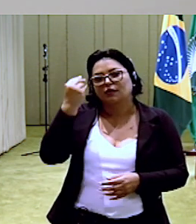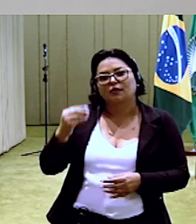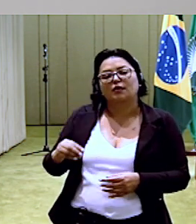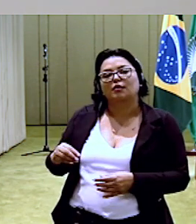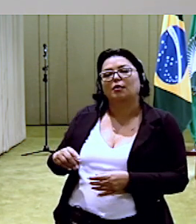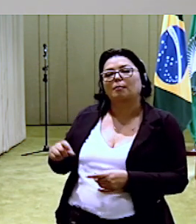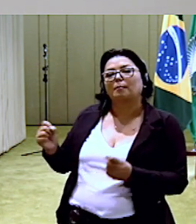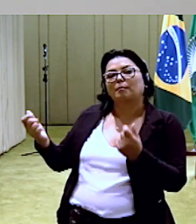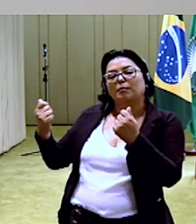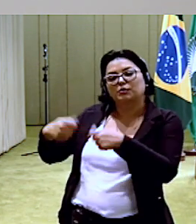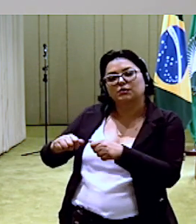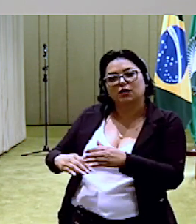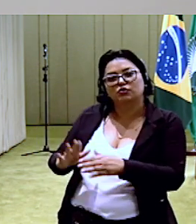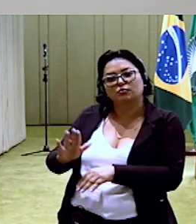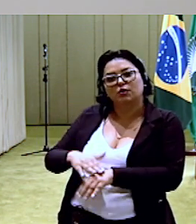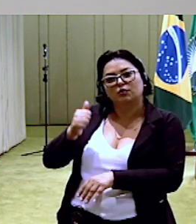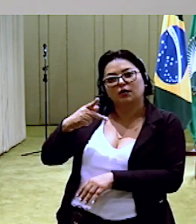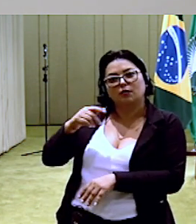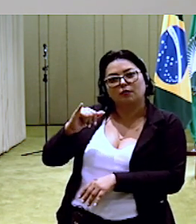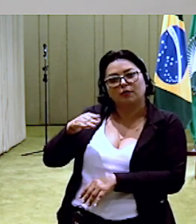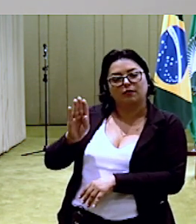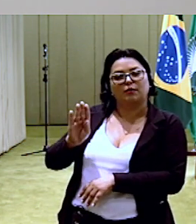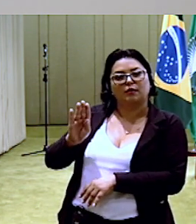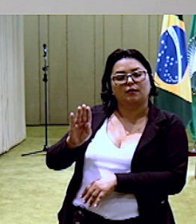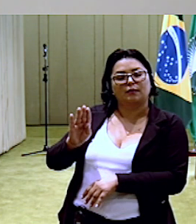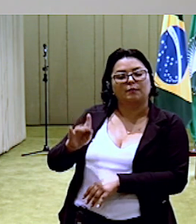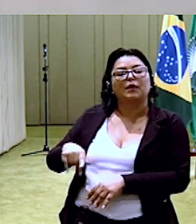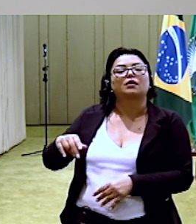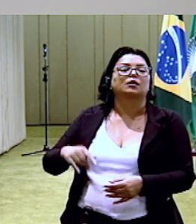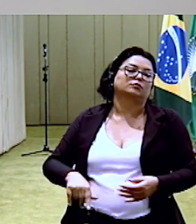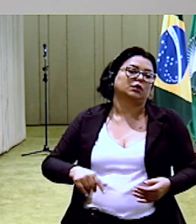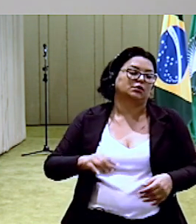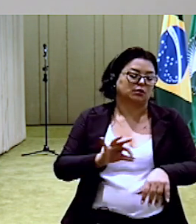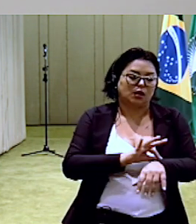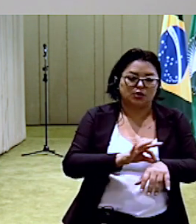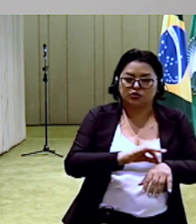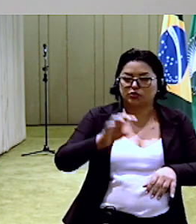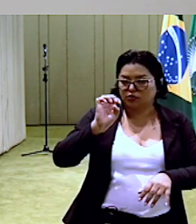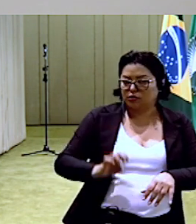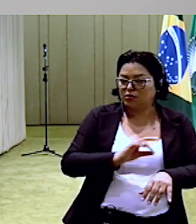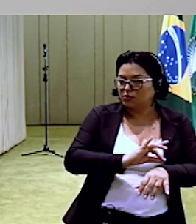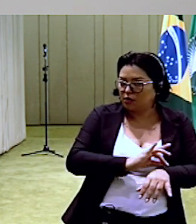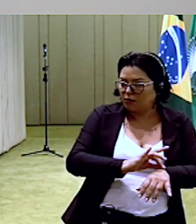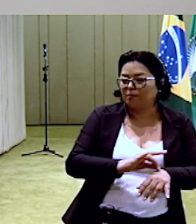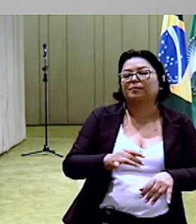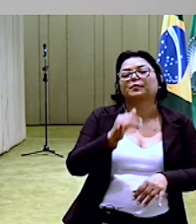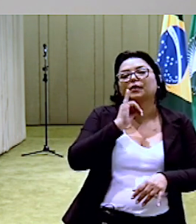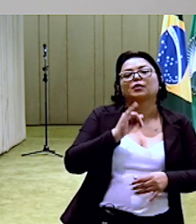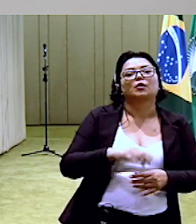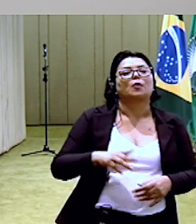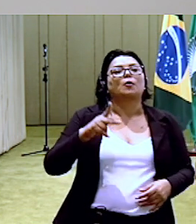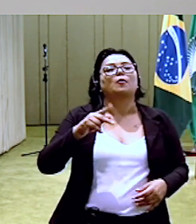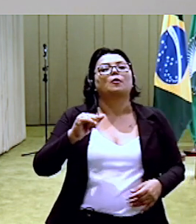questão, étnico-racial, ela ainda é mais profunda, né? A gente não tem dados tão detalhados aqui no Brasil, mas